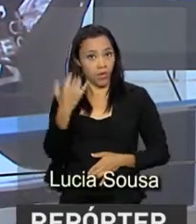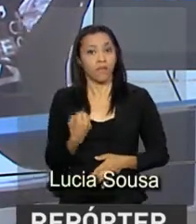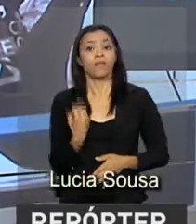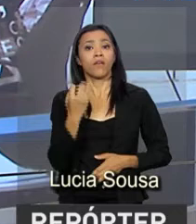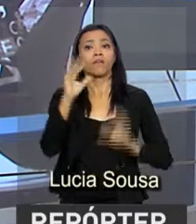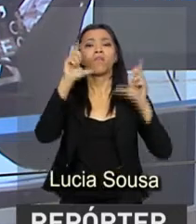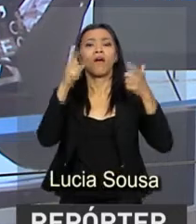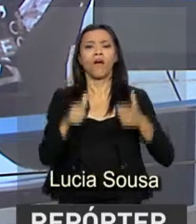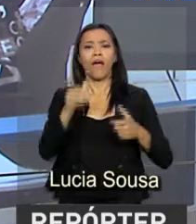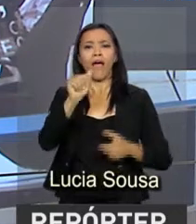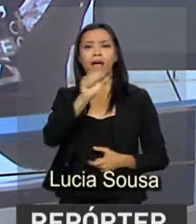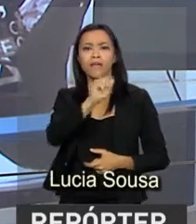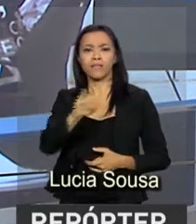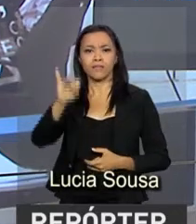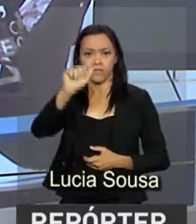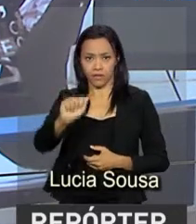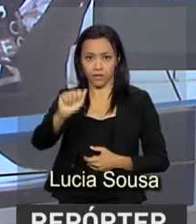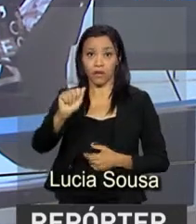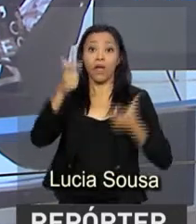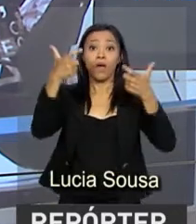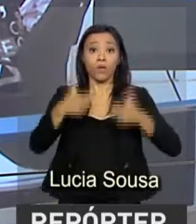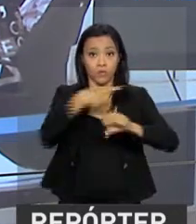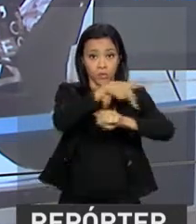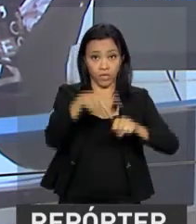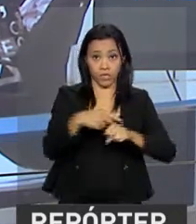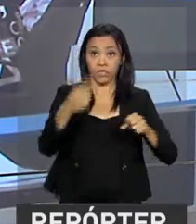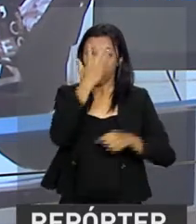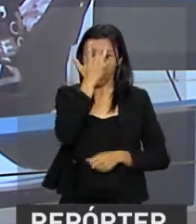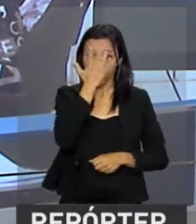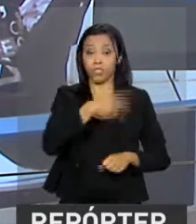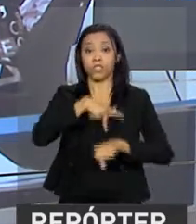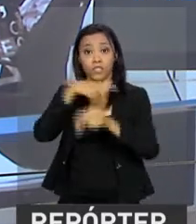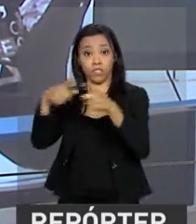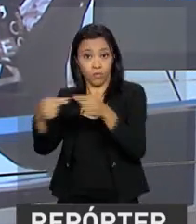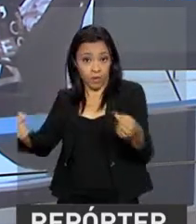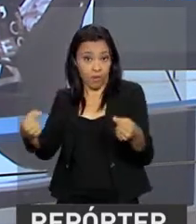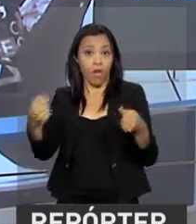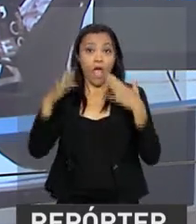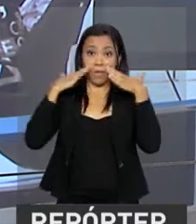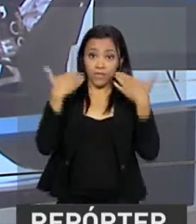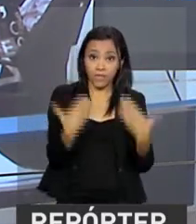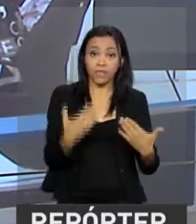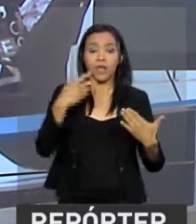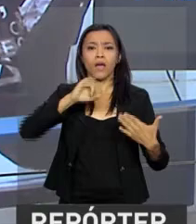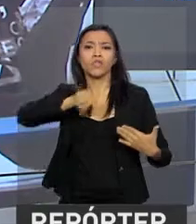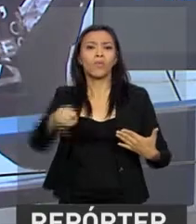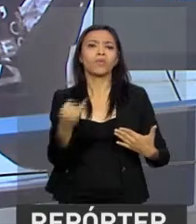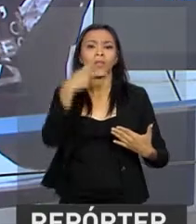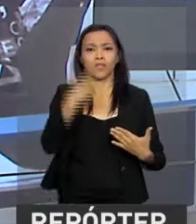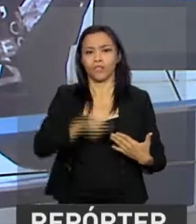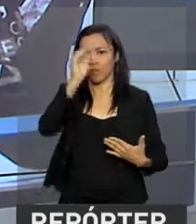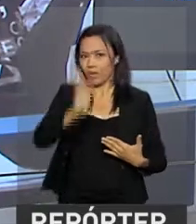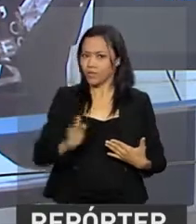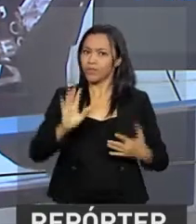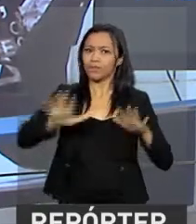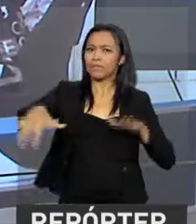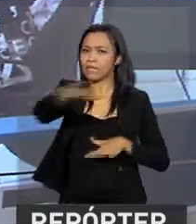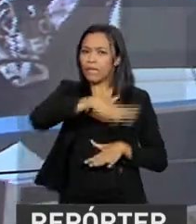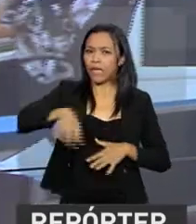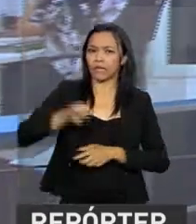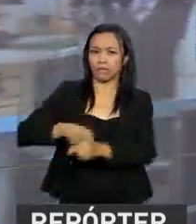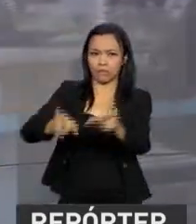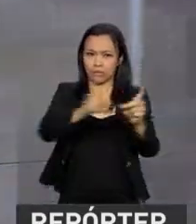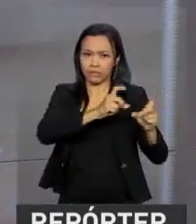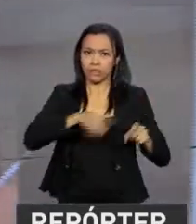ásia e na índia e no japão ele quer mostrar as oportunidades do brasil em comércio e investimentos vamos